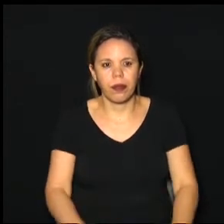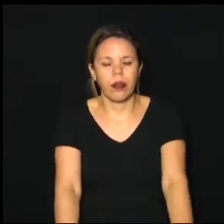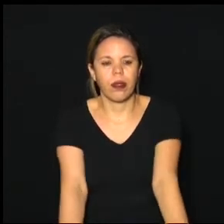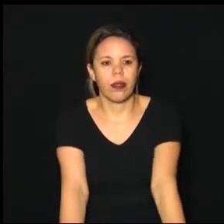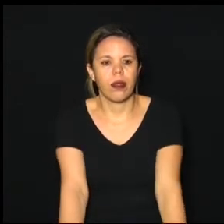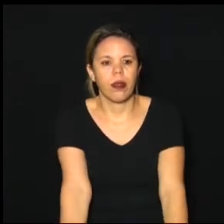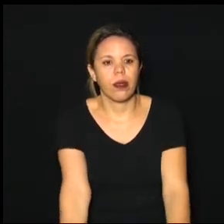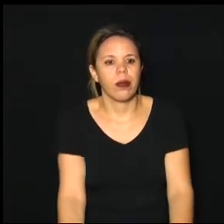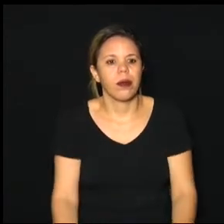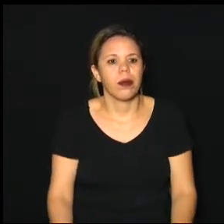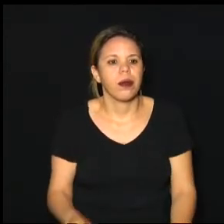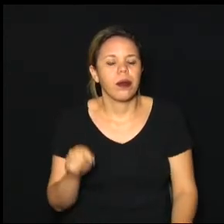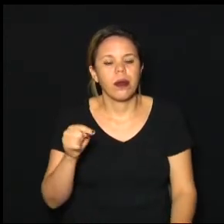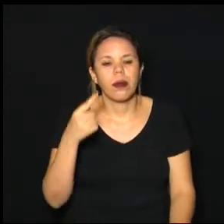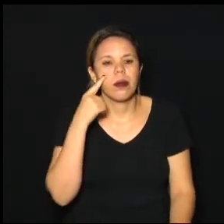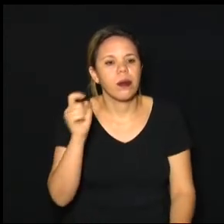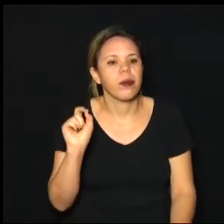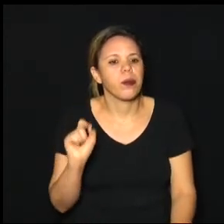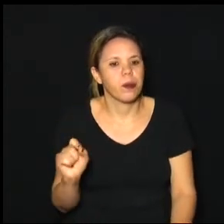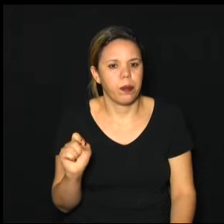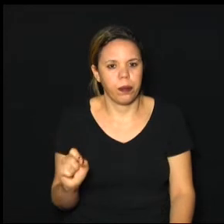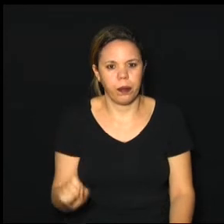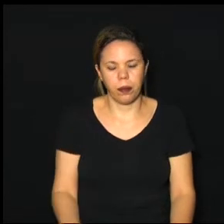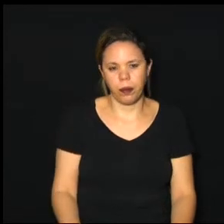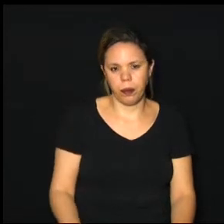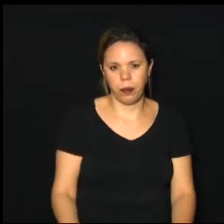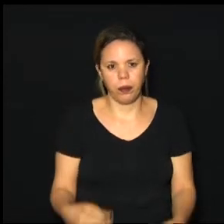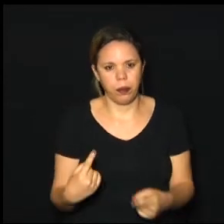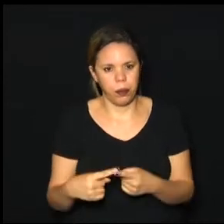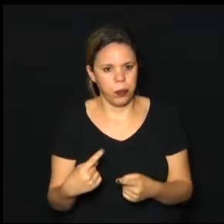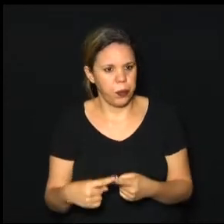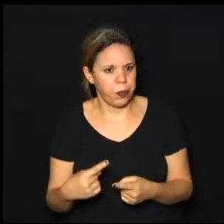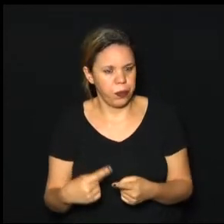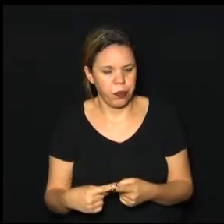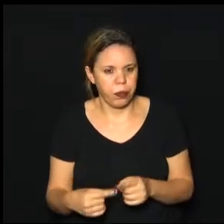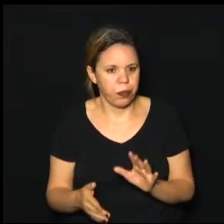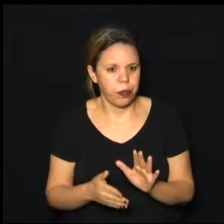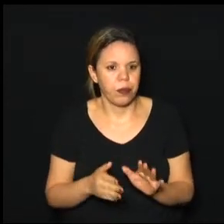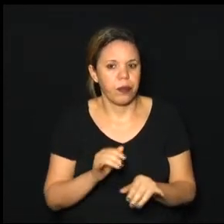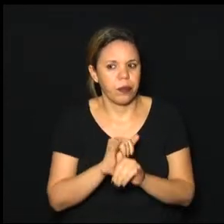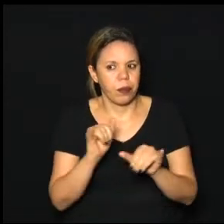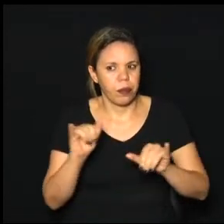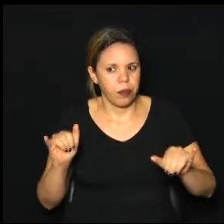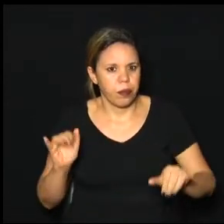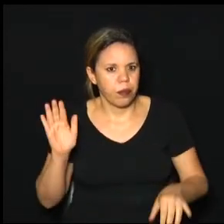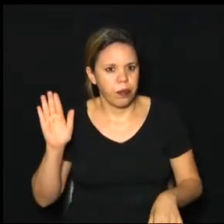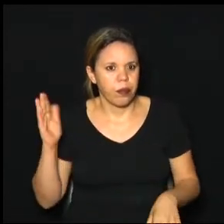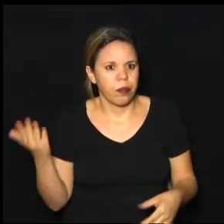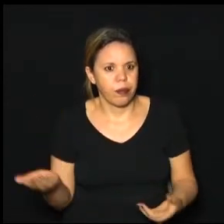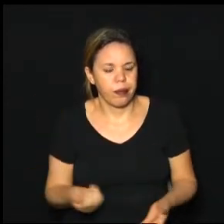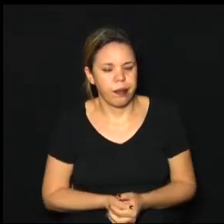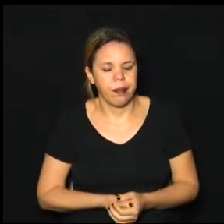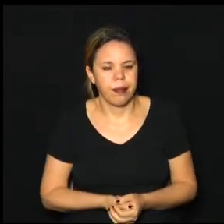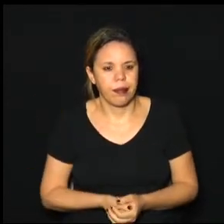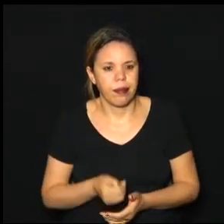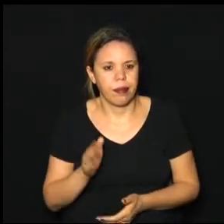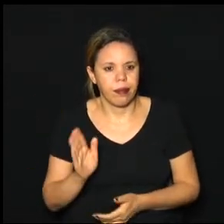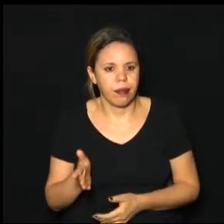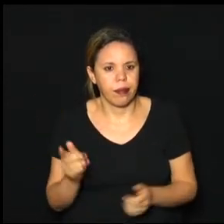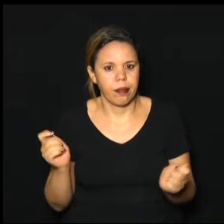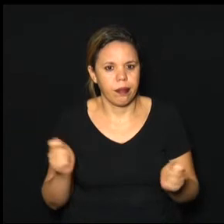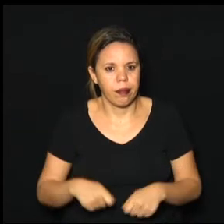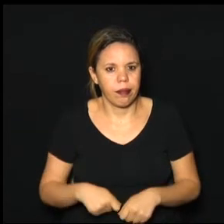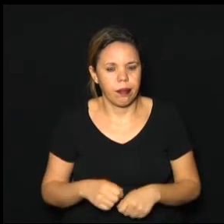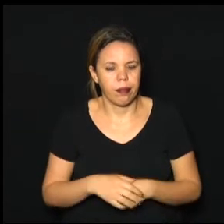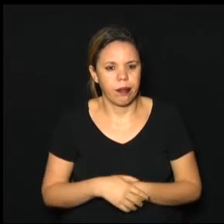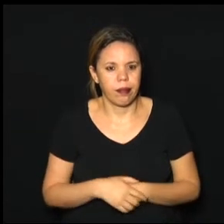Agora aqui a gente chega num ponto interessante. Por que isso? Porque na propaganda eleitoral já é possível de